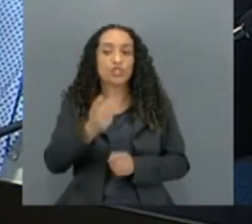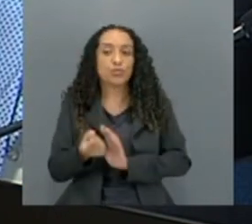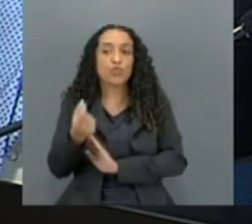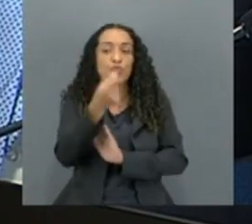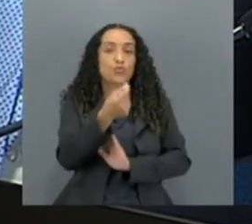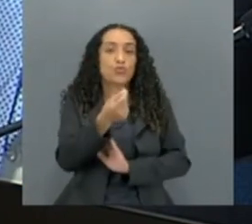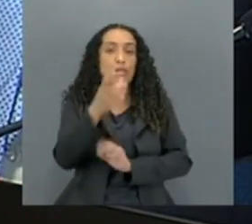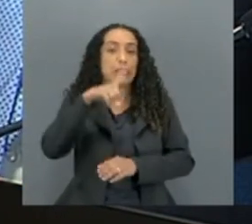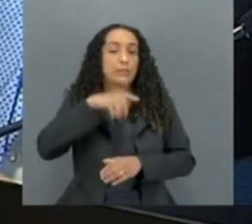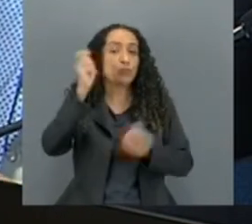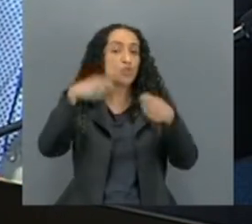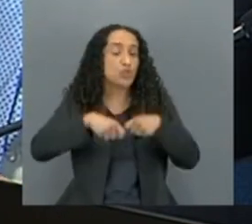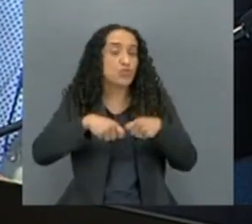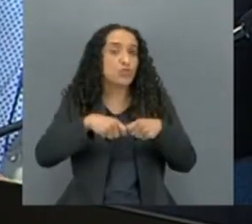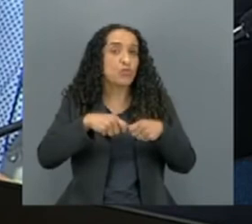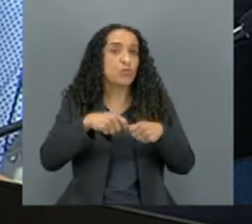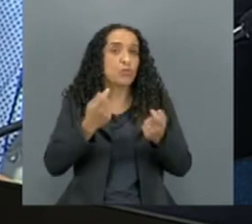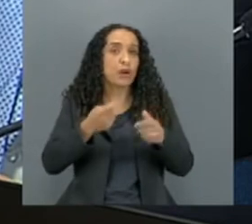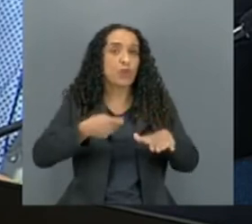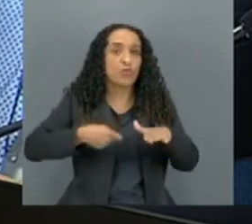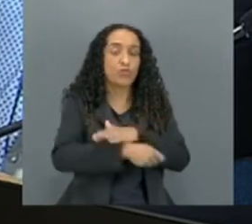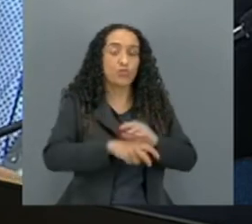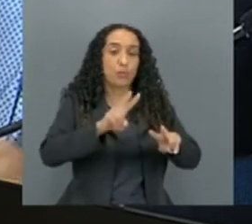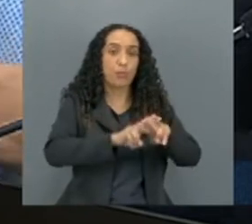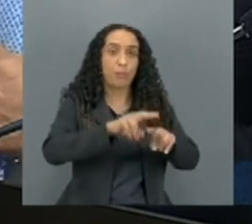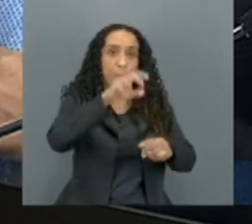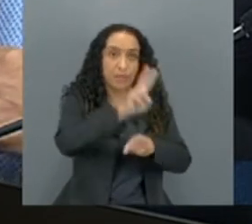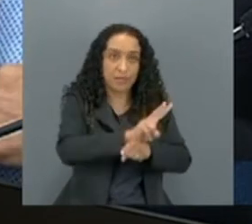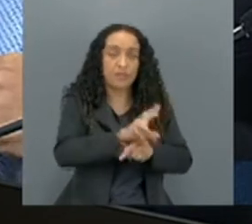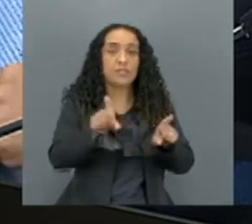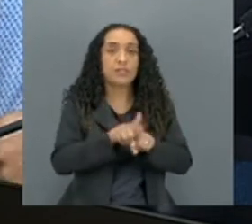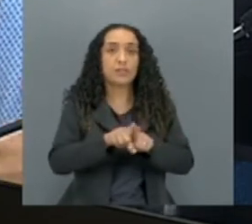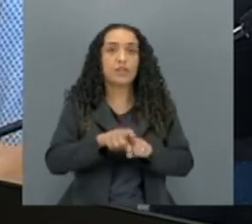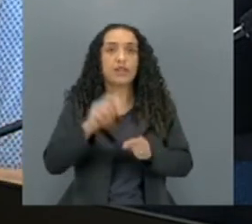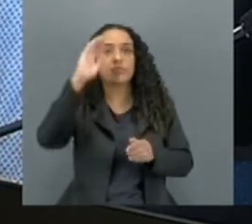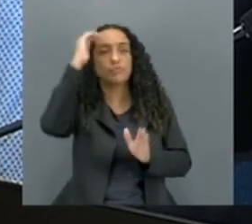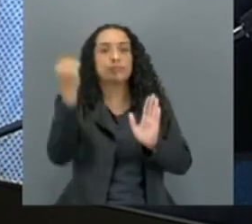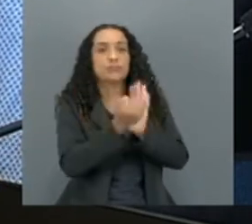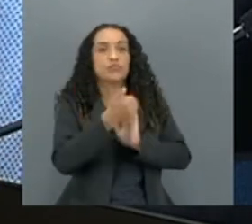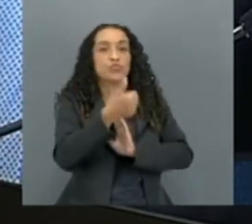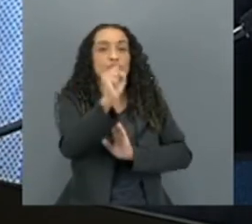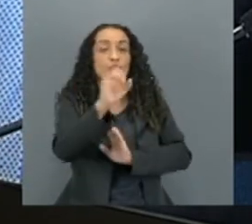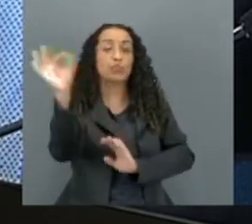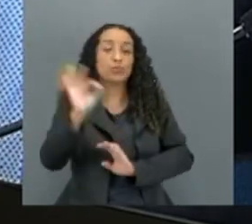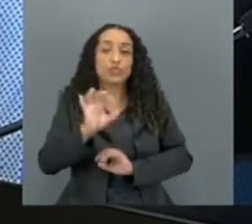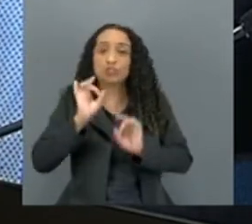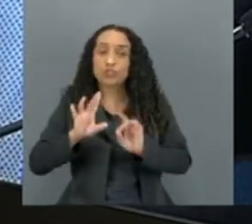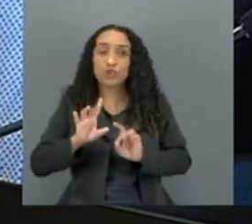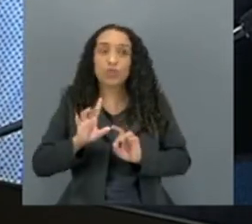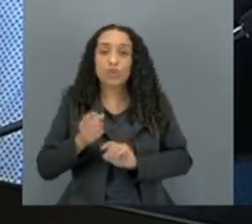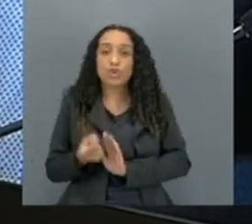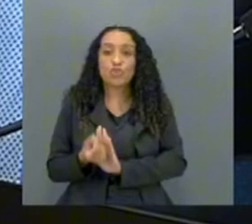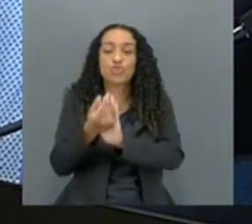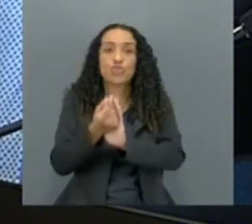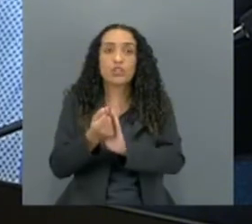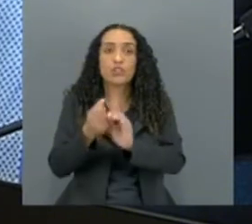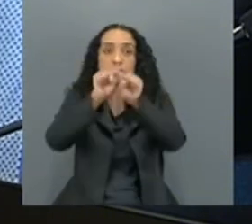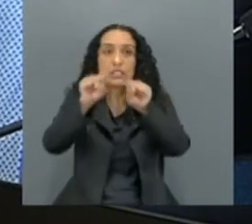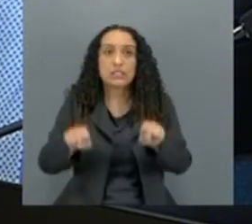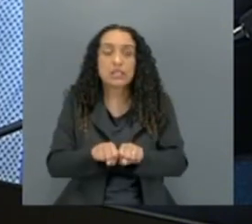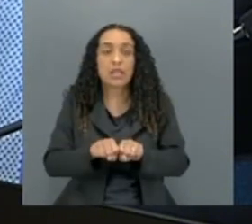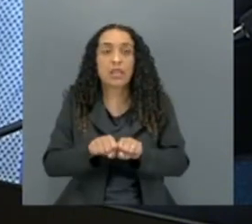orçamento previsto para o fundo penitenciário, assim como executou apenas 18% dos recursos ao Sistema